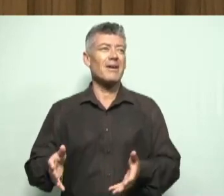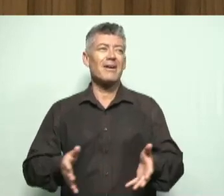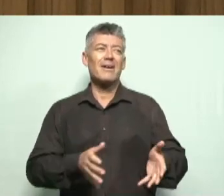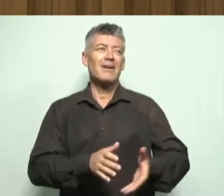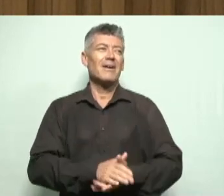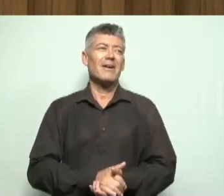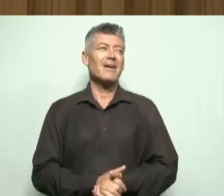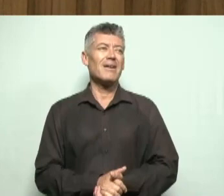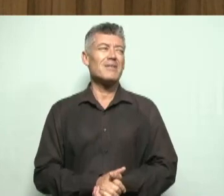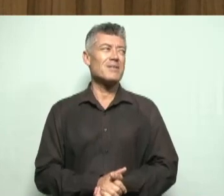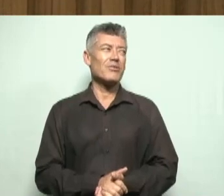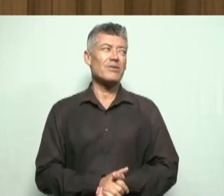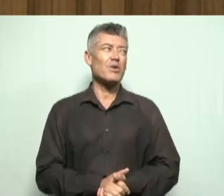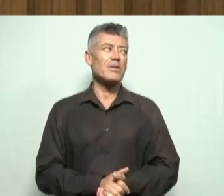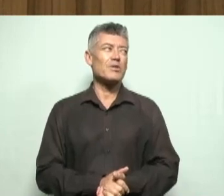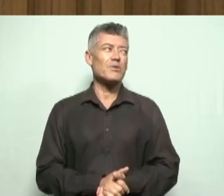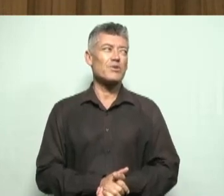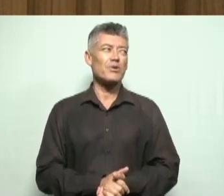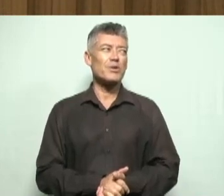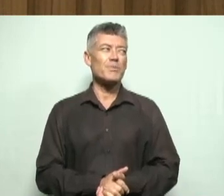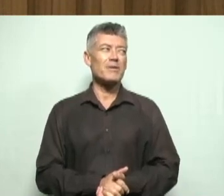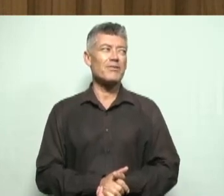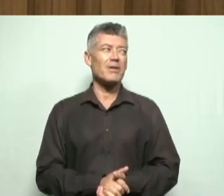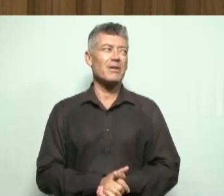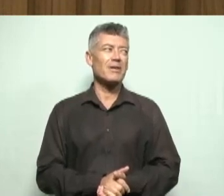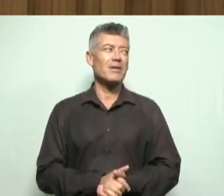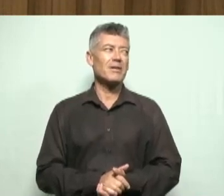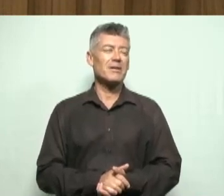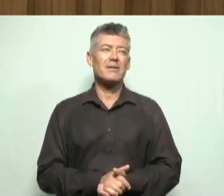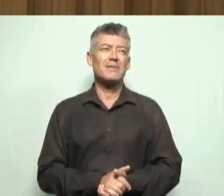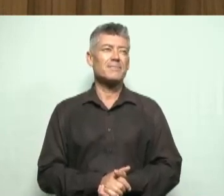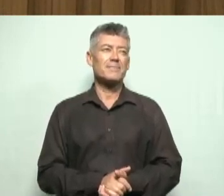Professor Robério. Sr. Robério, sempre presente.